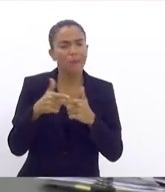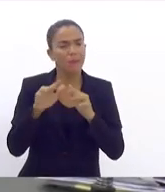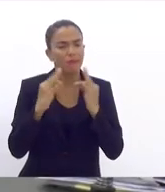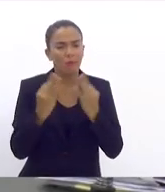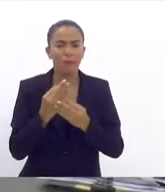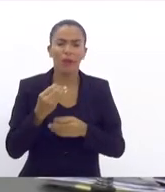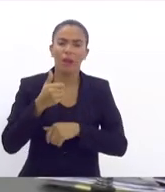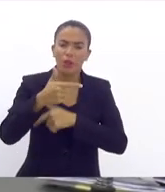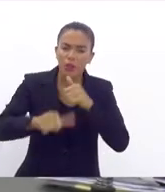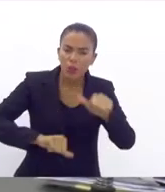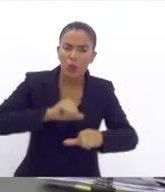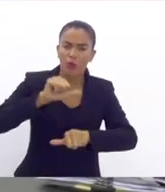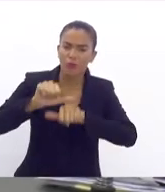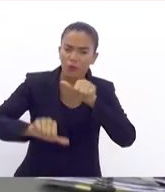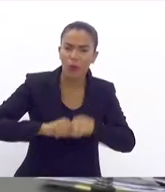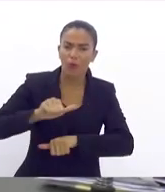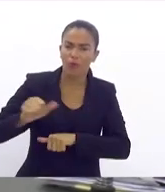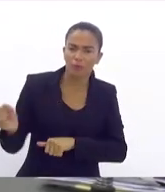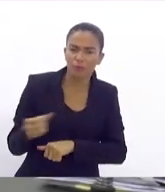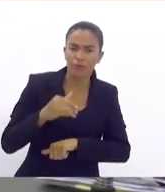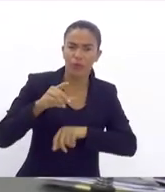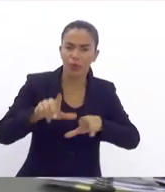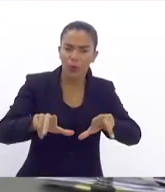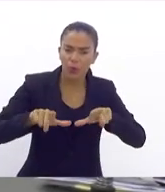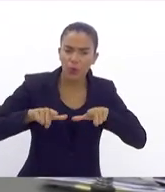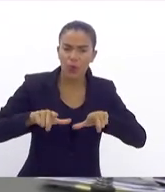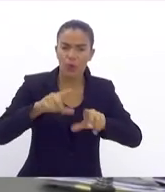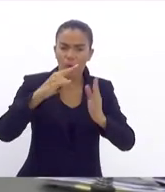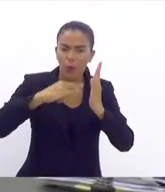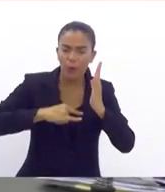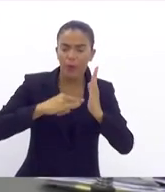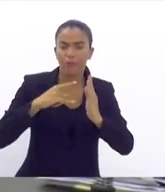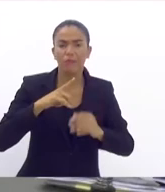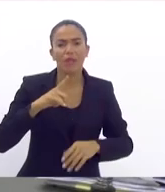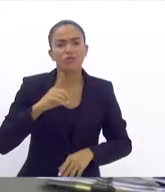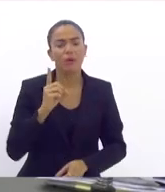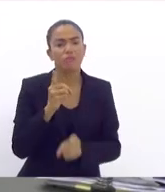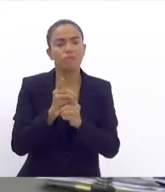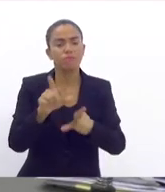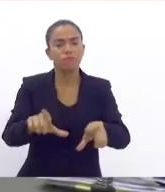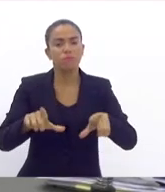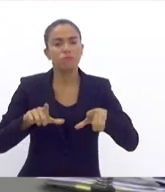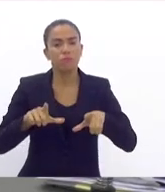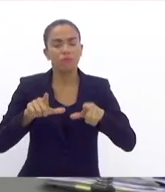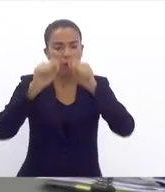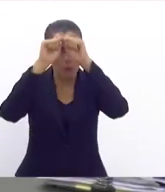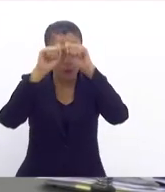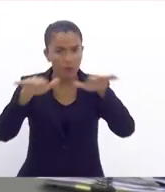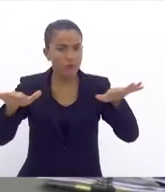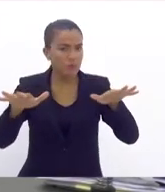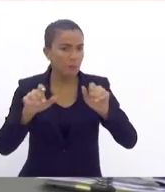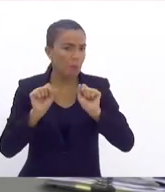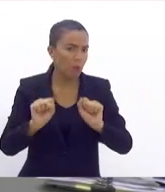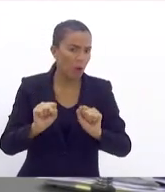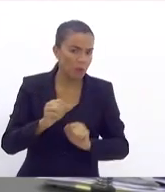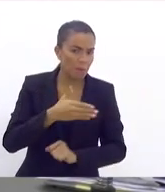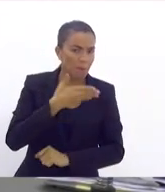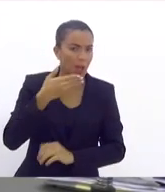Renovar. Então, uma vez que tem esse diagnóstico do autismo, ele pode melhorar ou